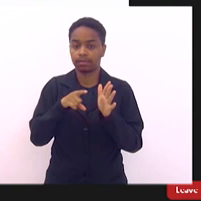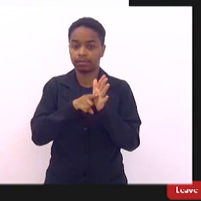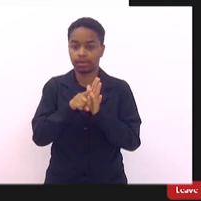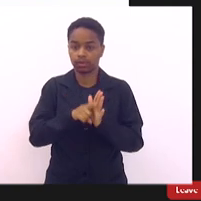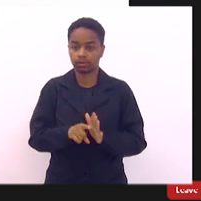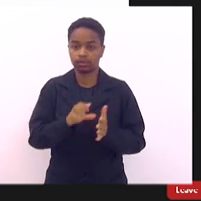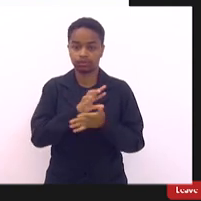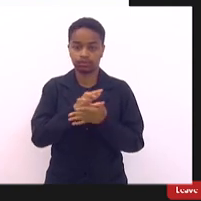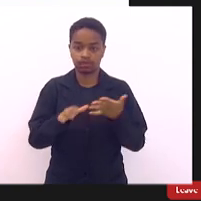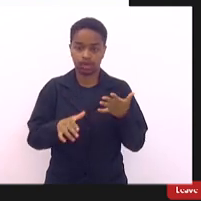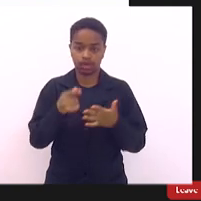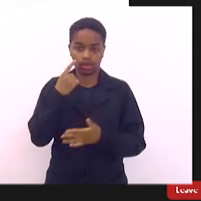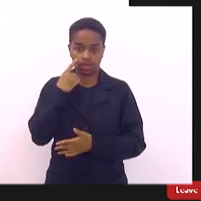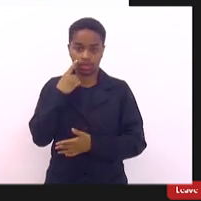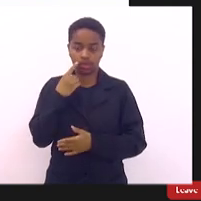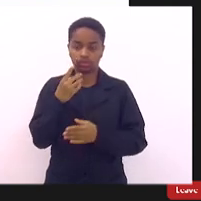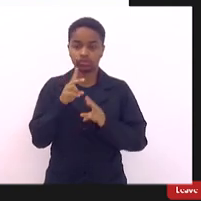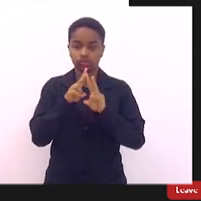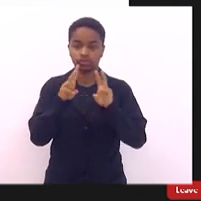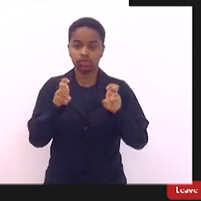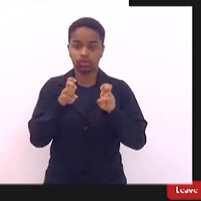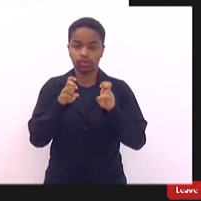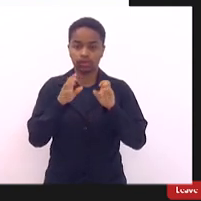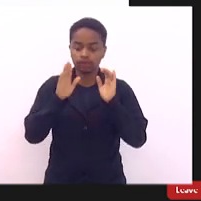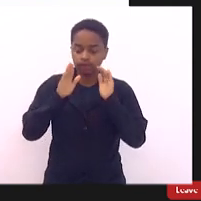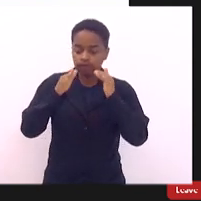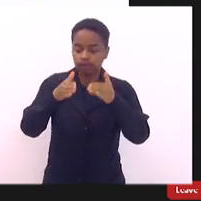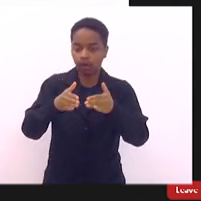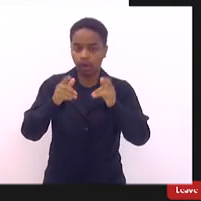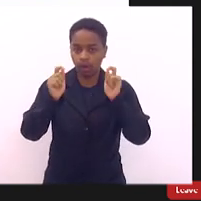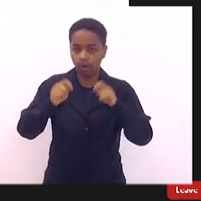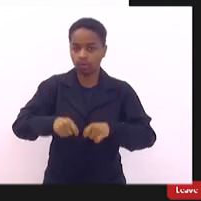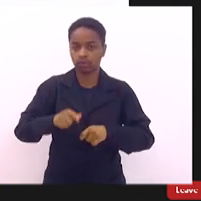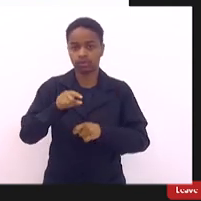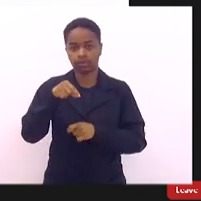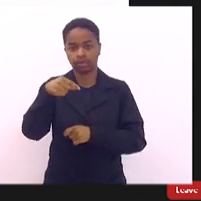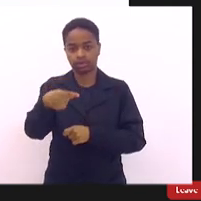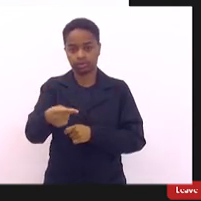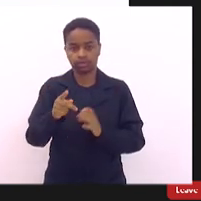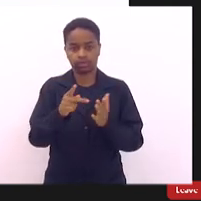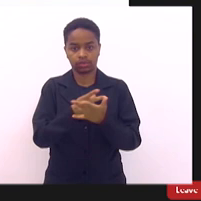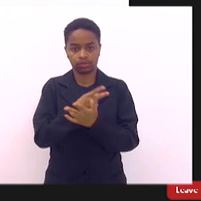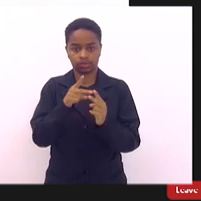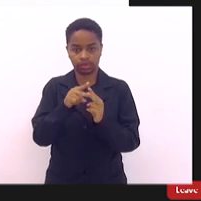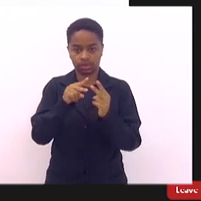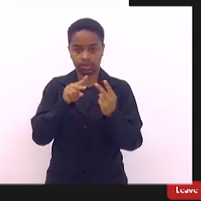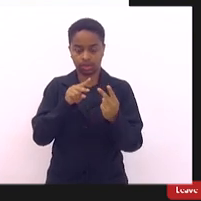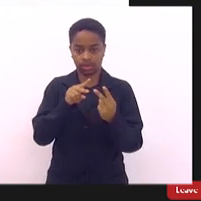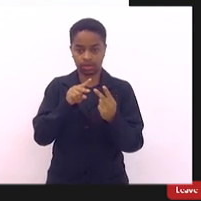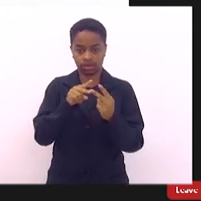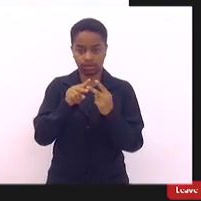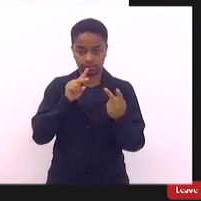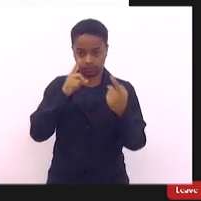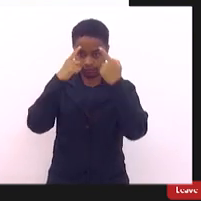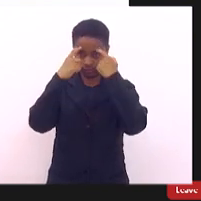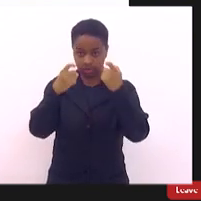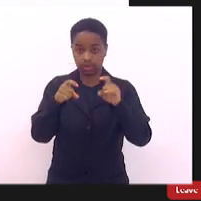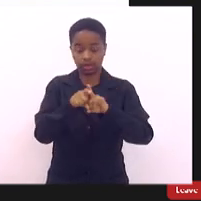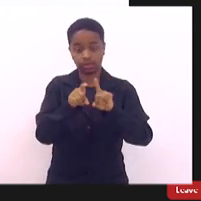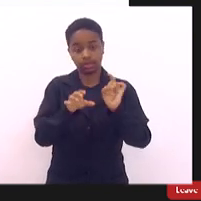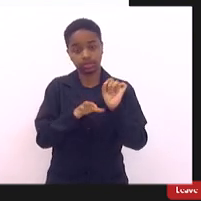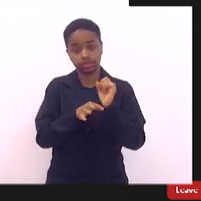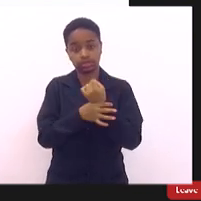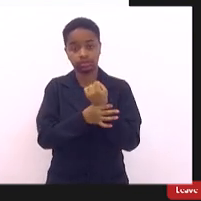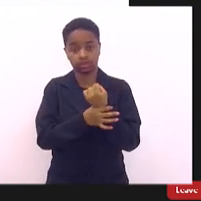falando de habilidade de focar depois de um episódio desse. Segurança física,